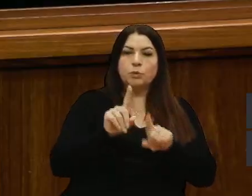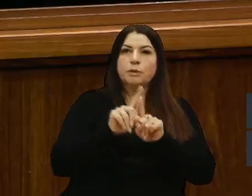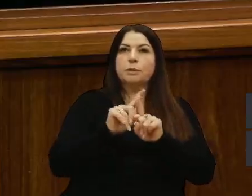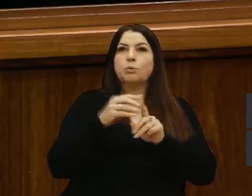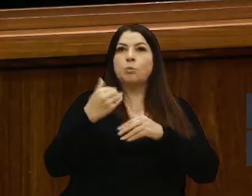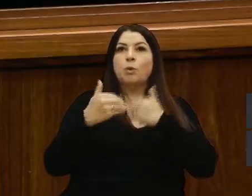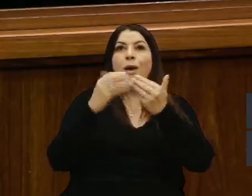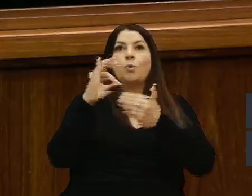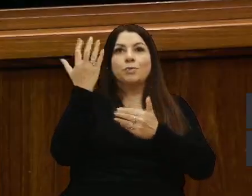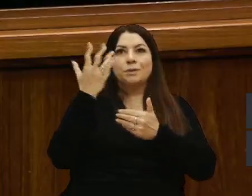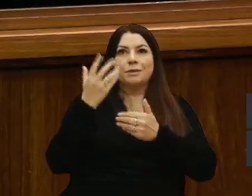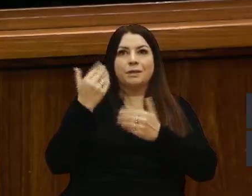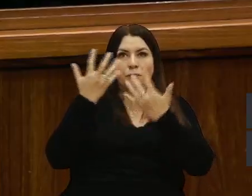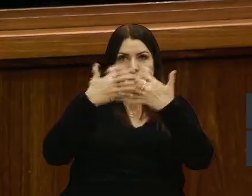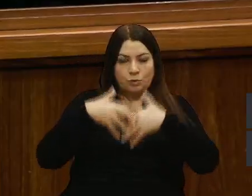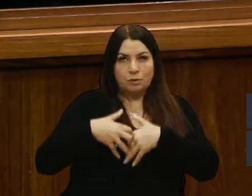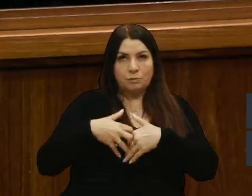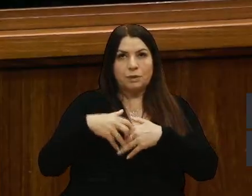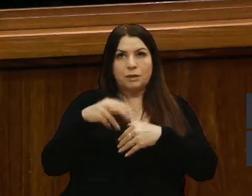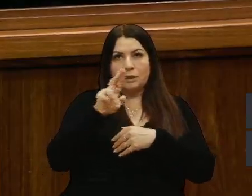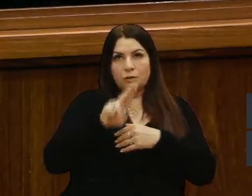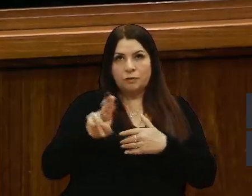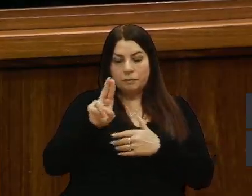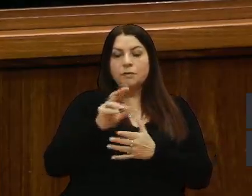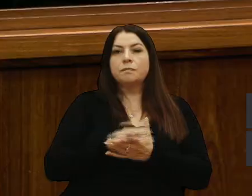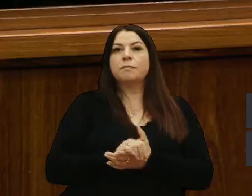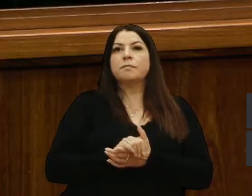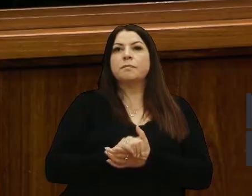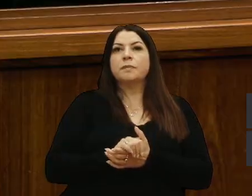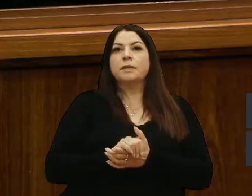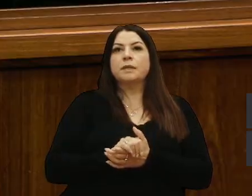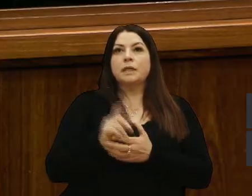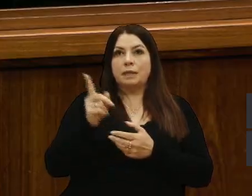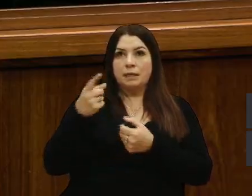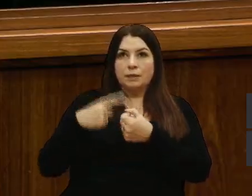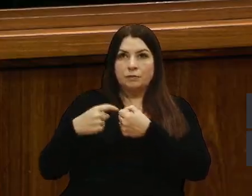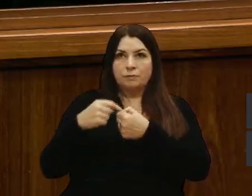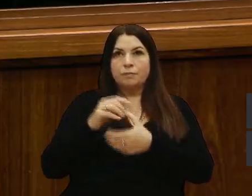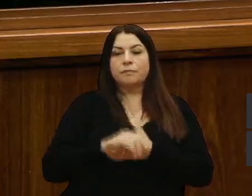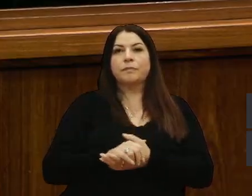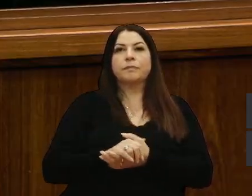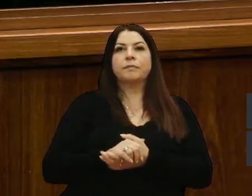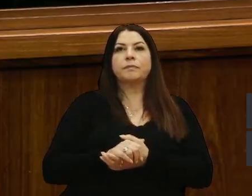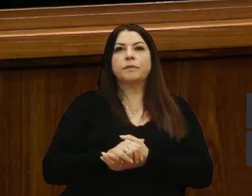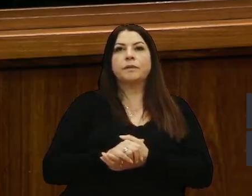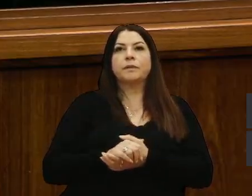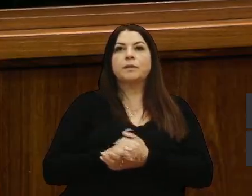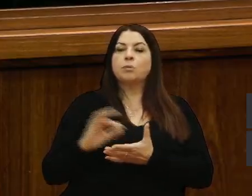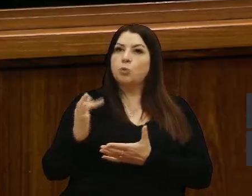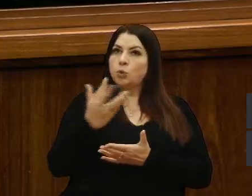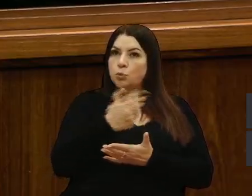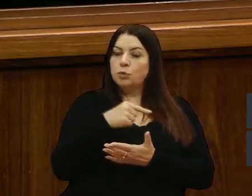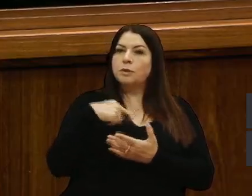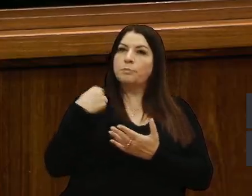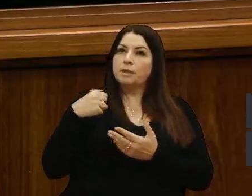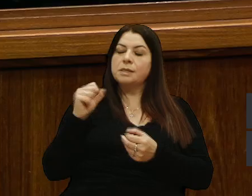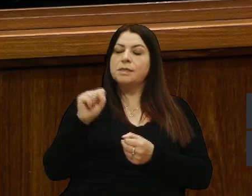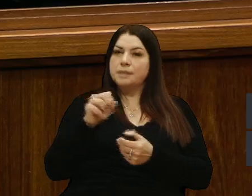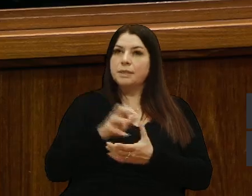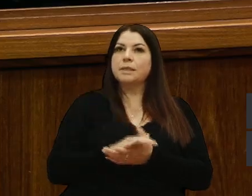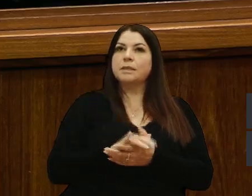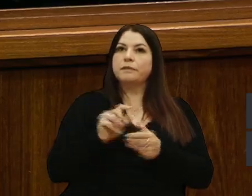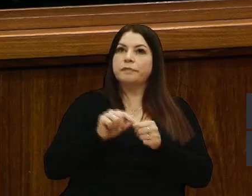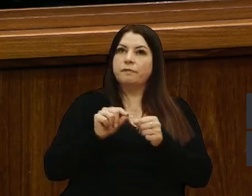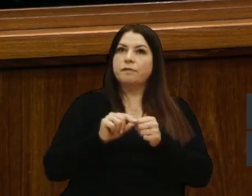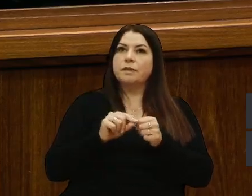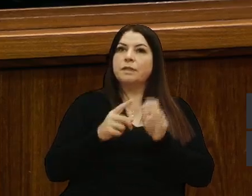irá acontecer o funcionamento dessa universidade aqui na nossa cidade. Então, é por tudo isso que a gente precisa, sim, fazer